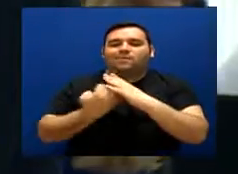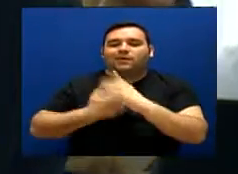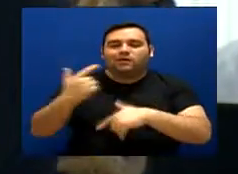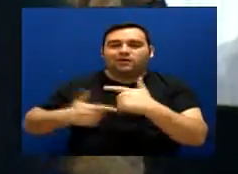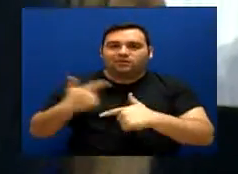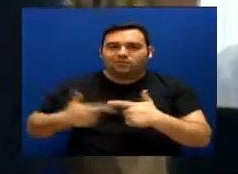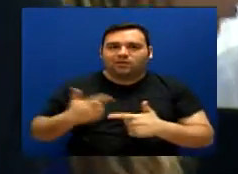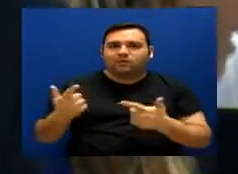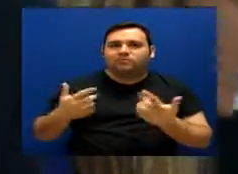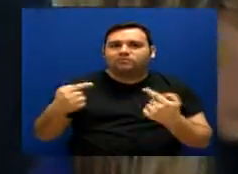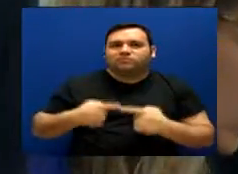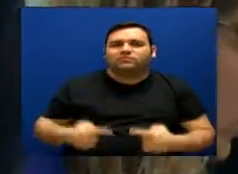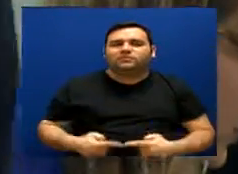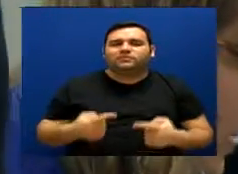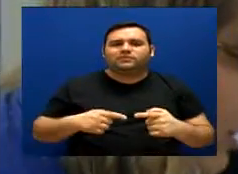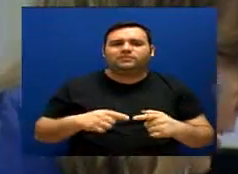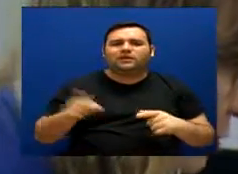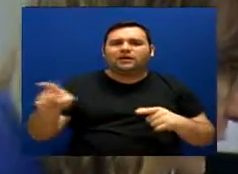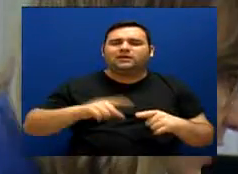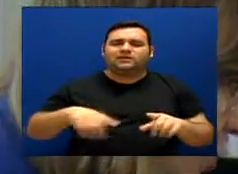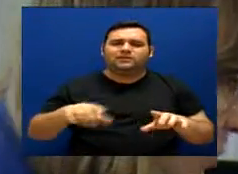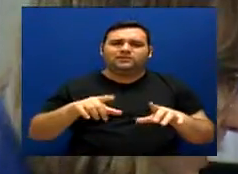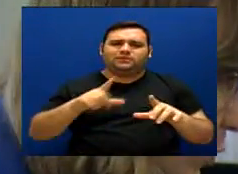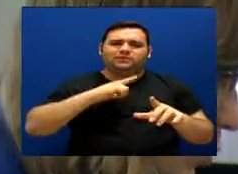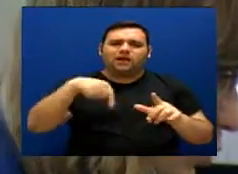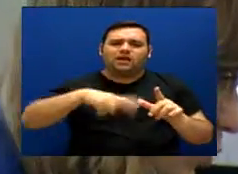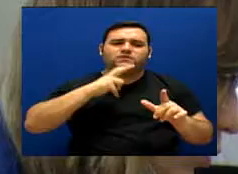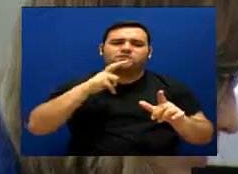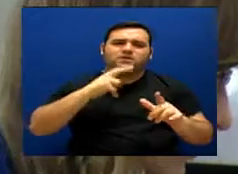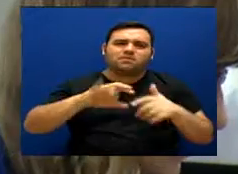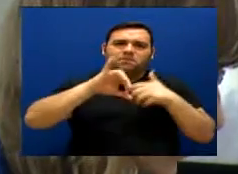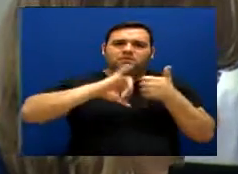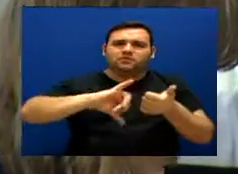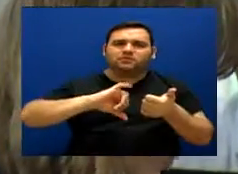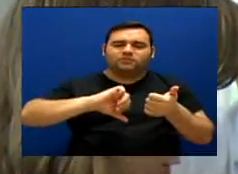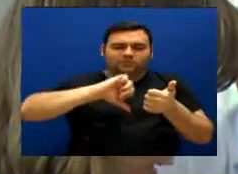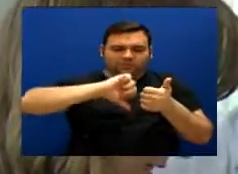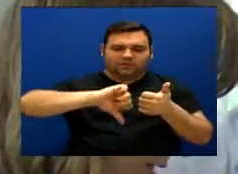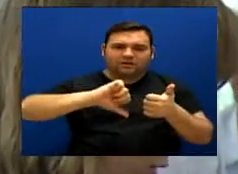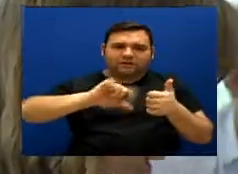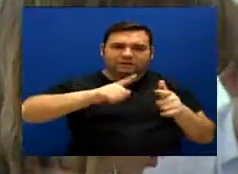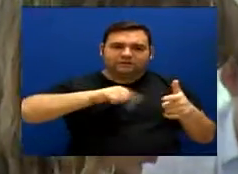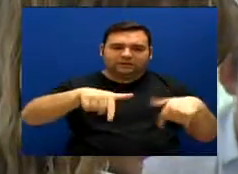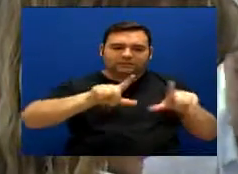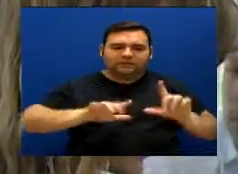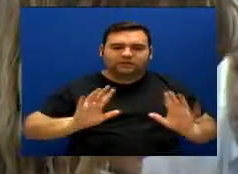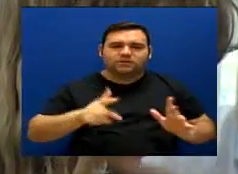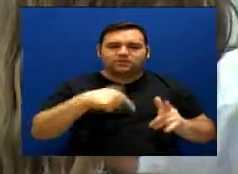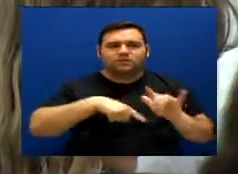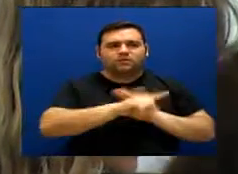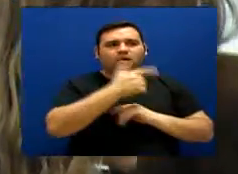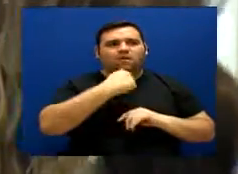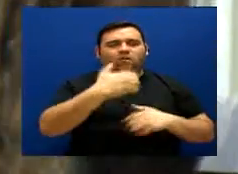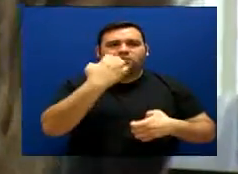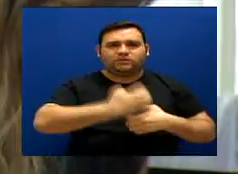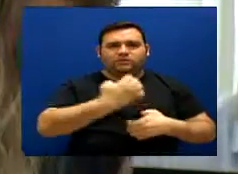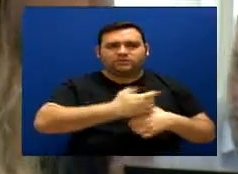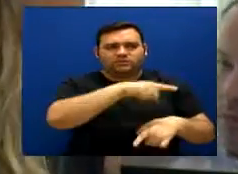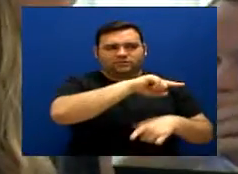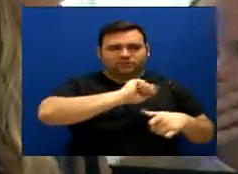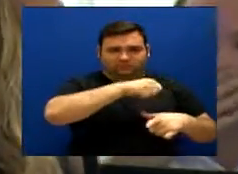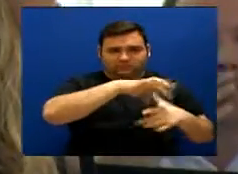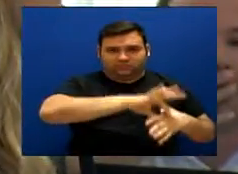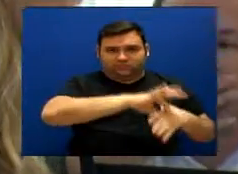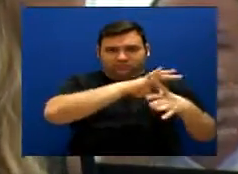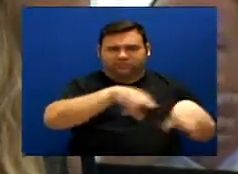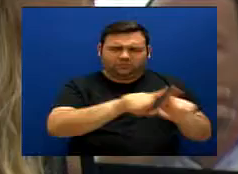empresa a respeito da certificação digital. Aqui nós, empresários, já temos perguntar até ao engenheiro Martinez, como líder,